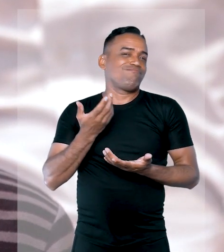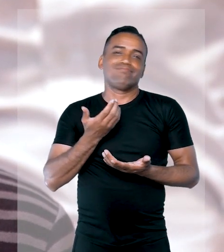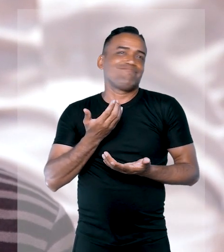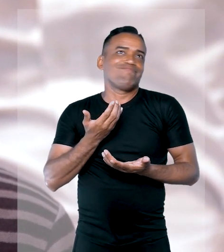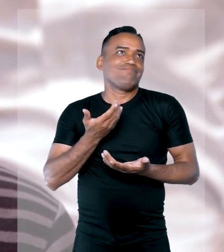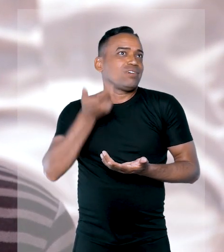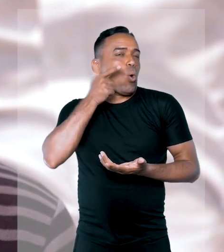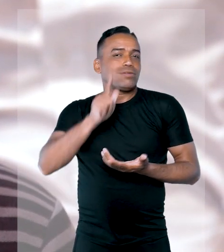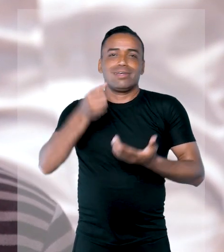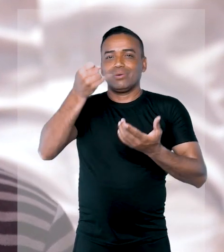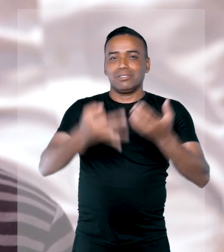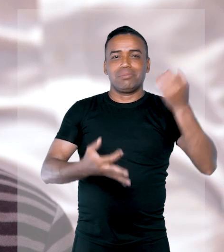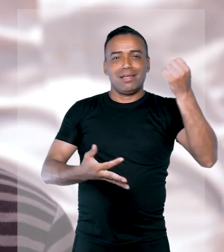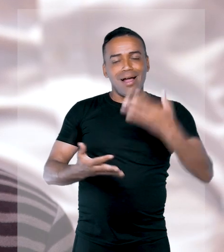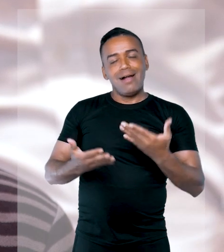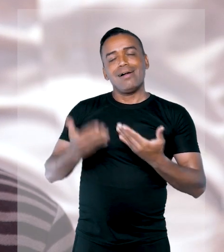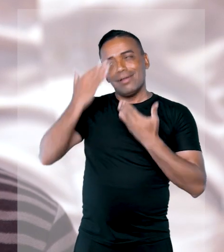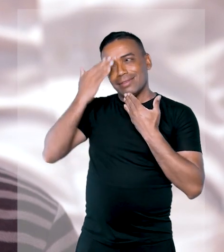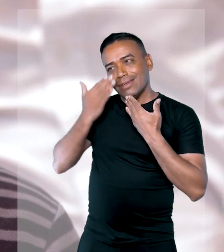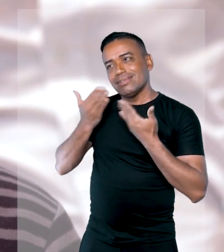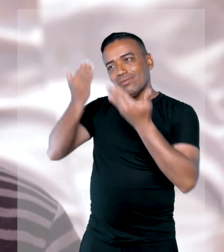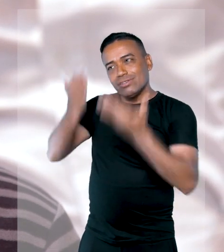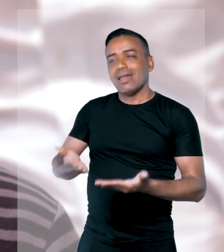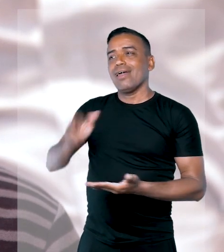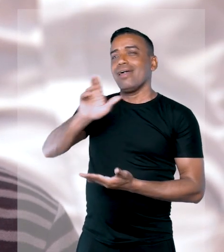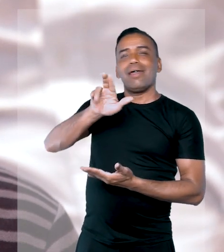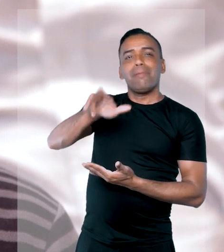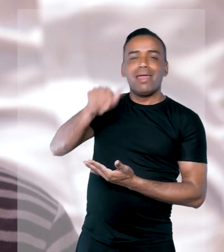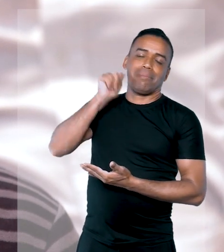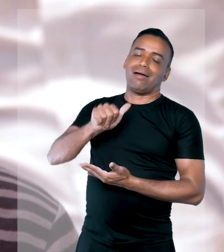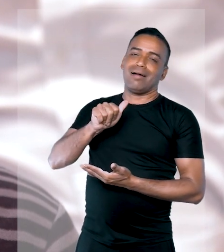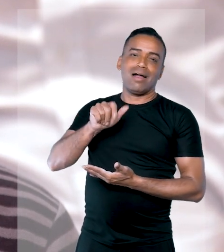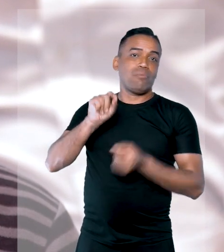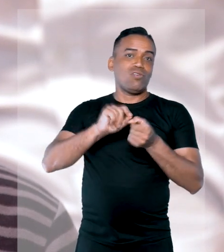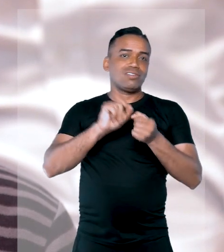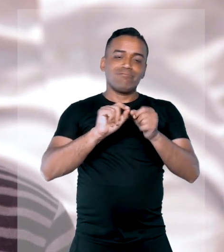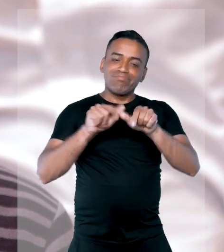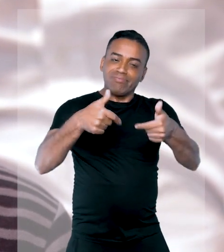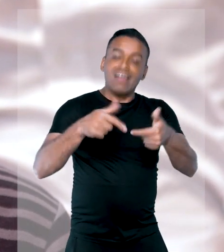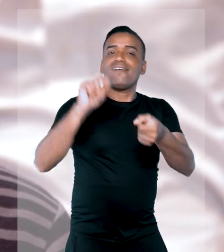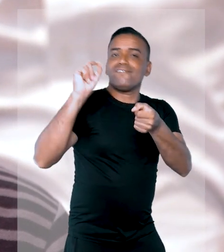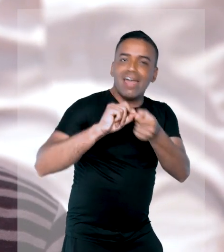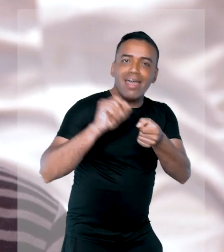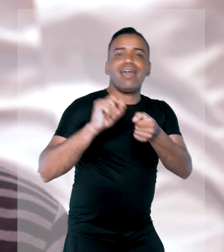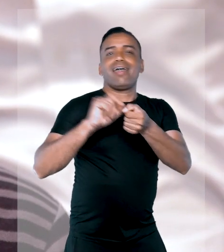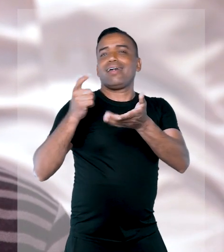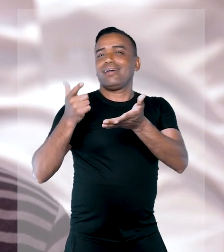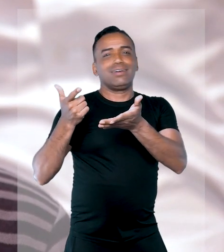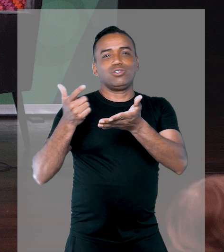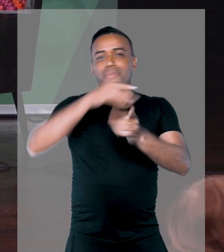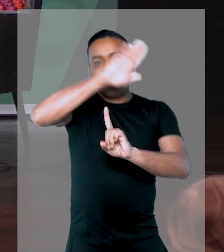Então, só queria agradecer mesmo, Letícia, por você ter feito isso que você fez pela